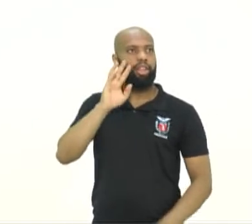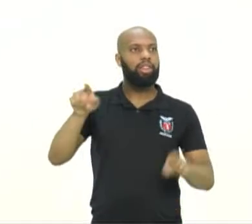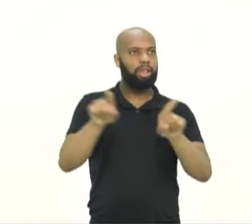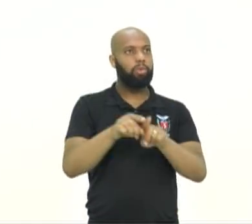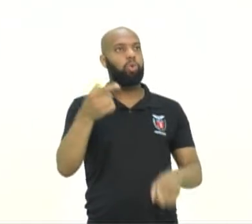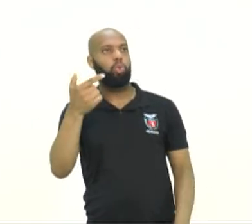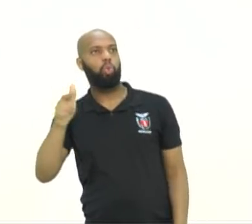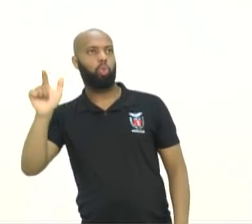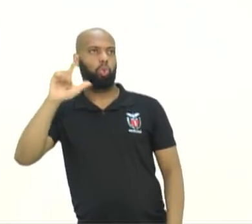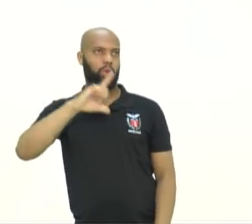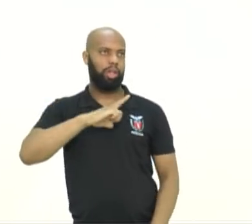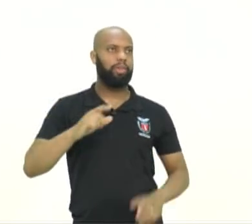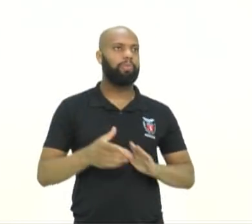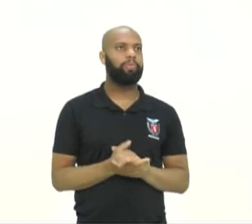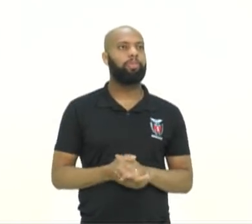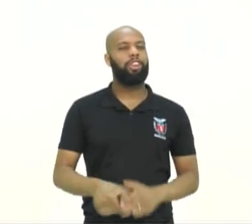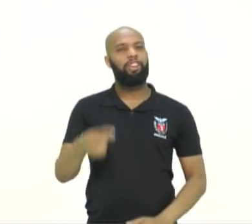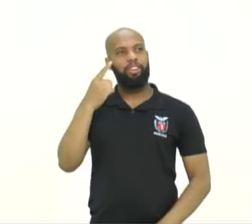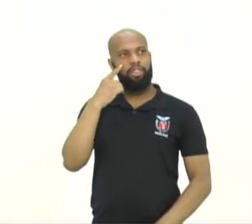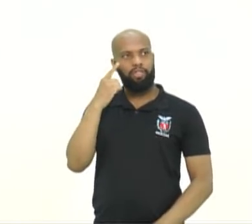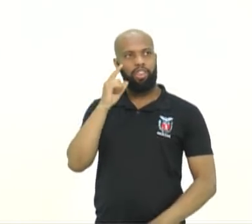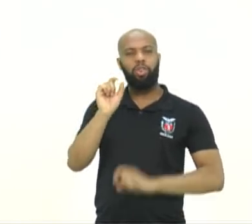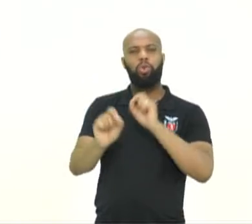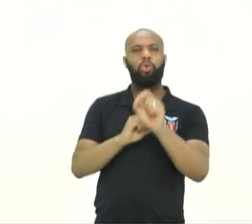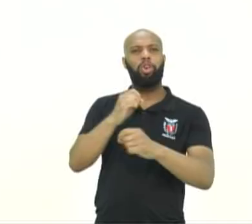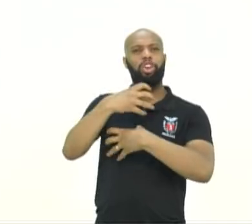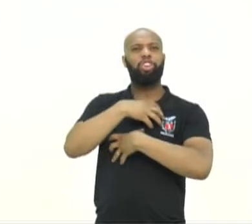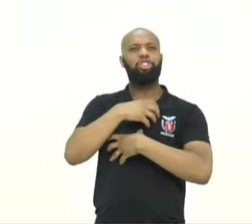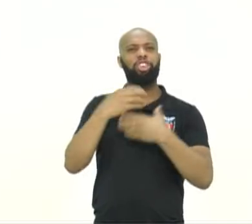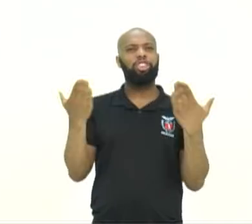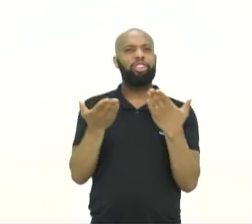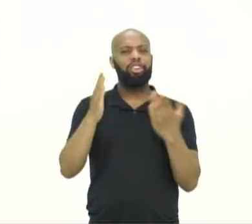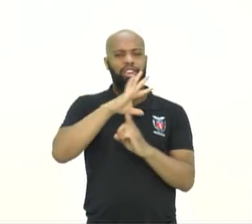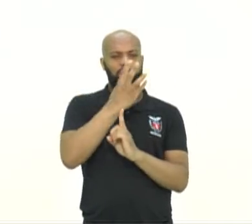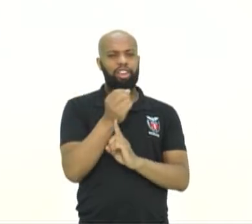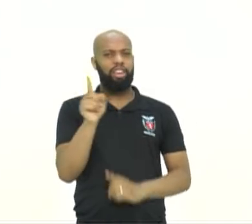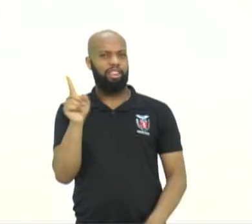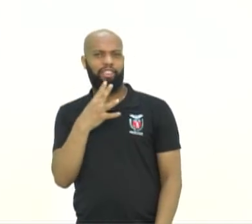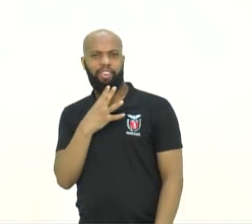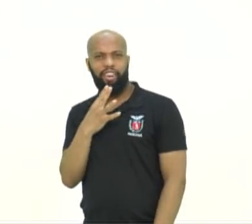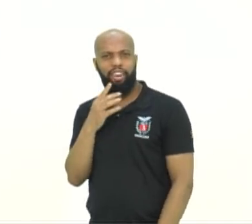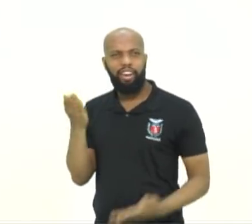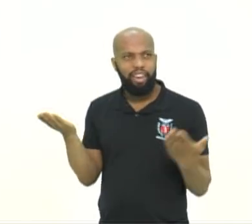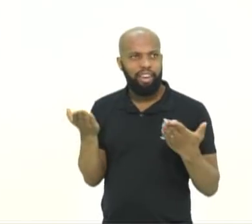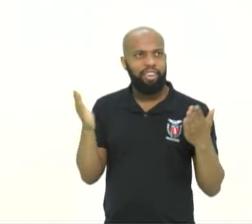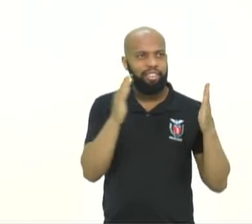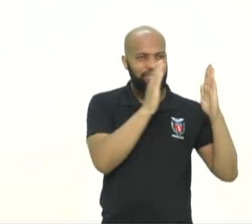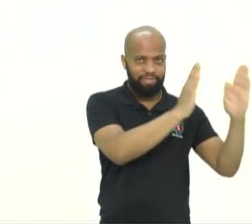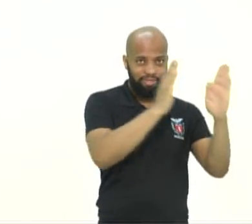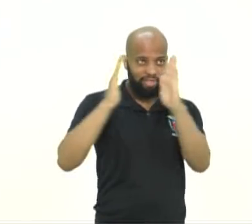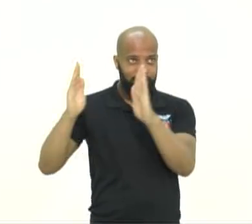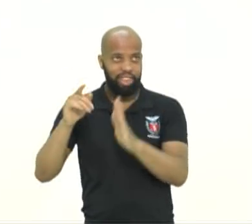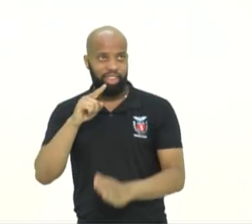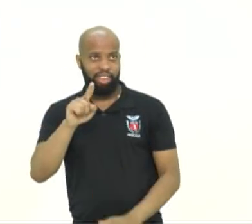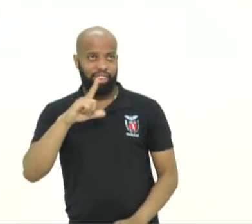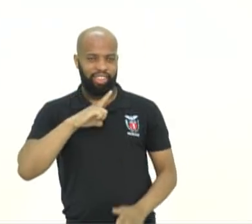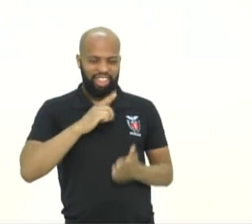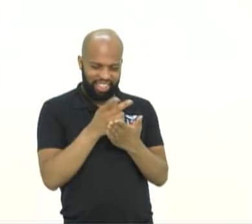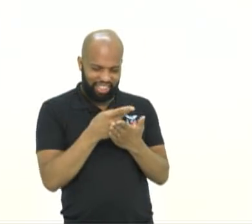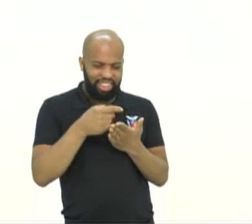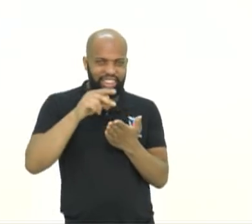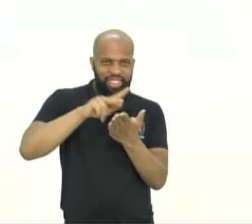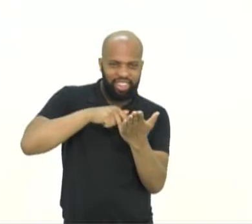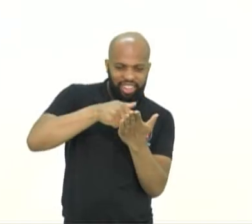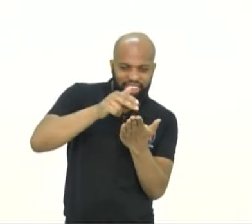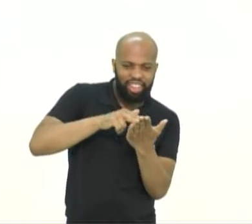ver outras? Olha aí. Que forma de arte é essa? Você conhece? E é do lado? Você tem a prática de fazer isso?